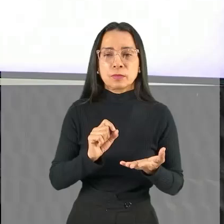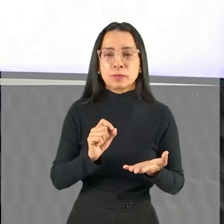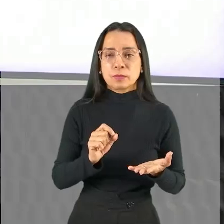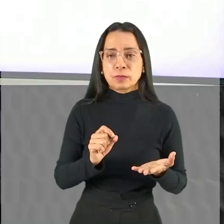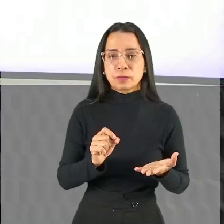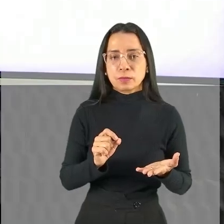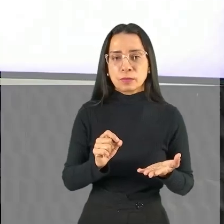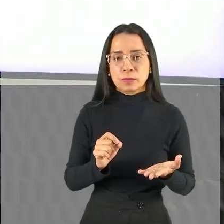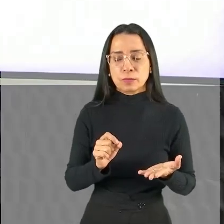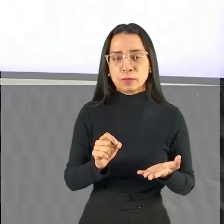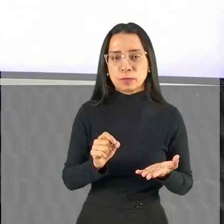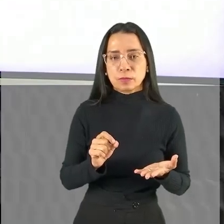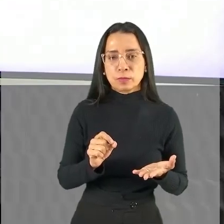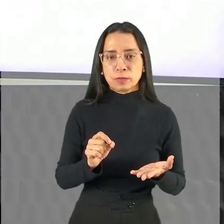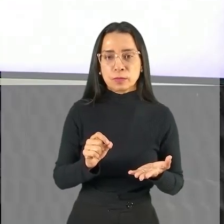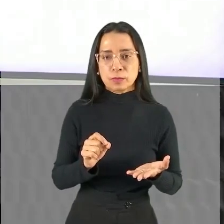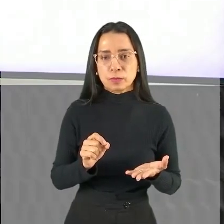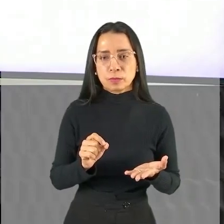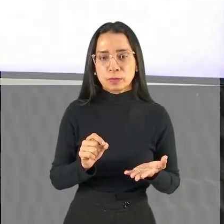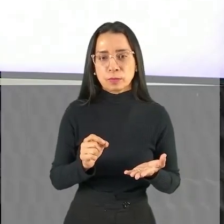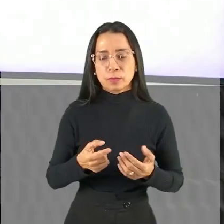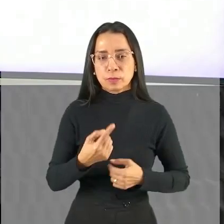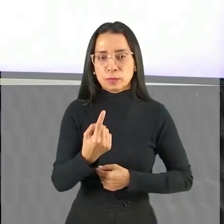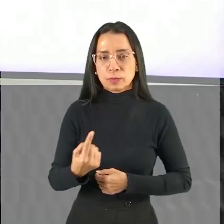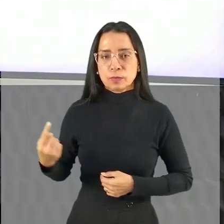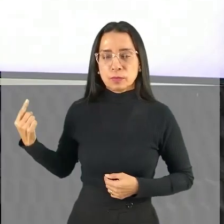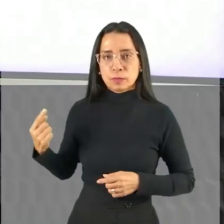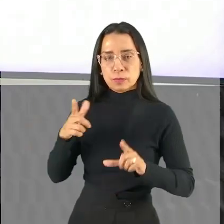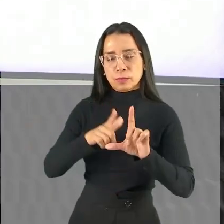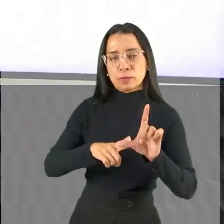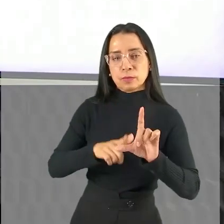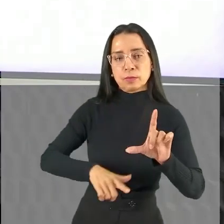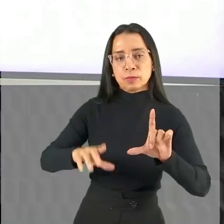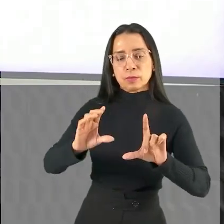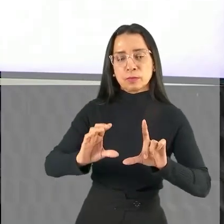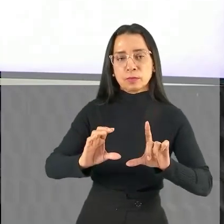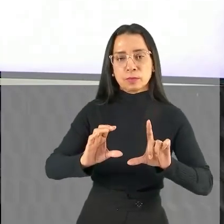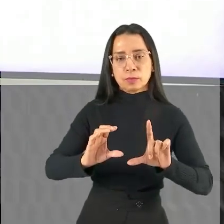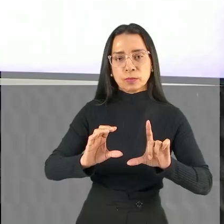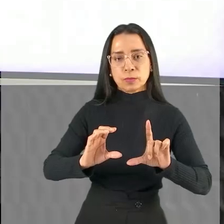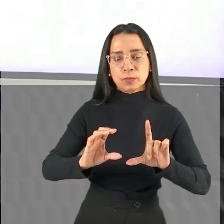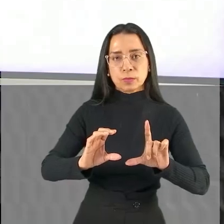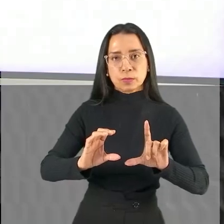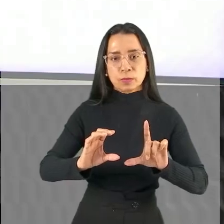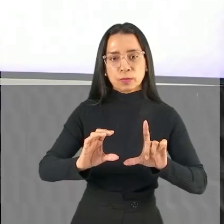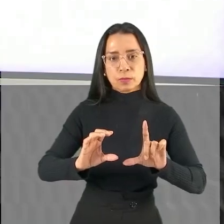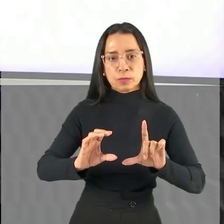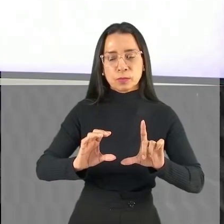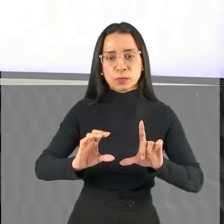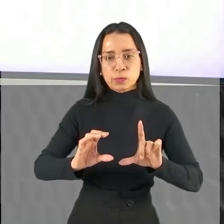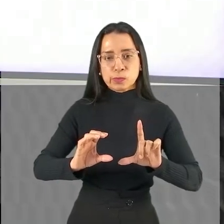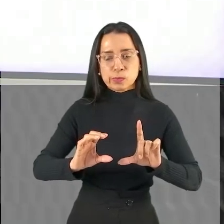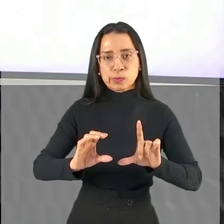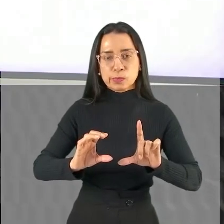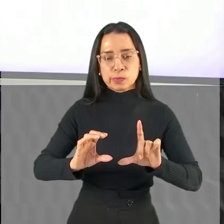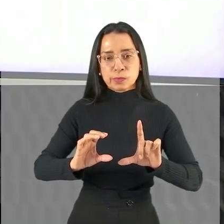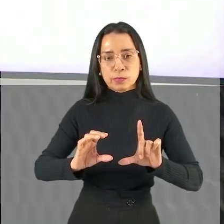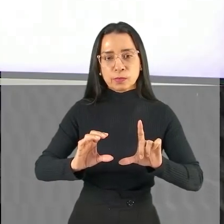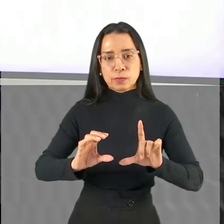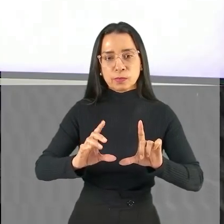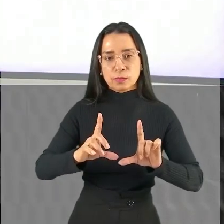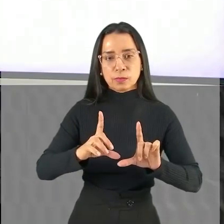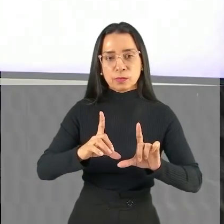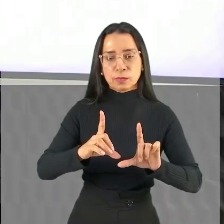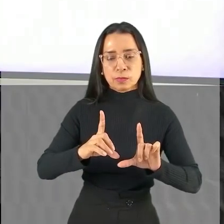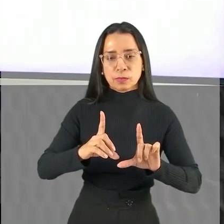a declaração do rei de Portugal, Dom José I, quando determinou que a exploração do pau-brasil fosse monopólio da coroa. A letra D.